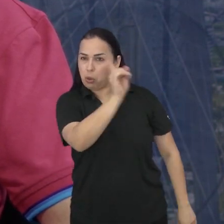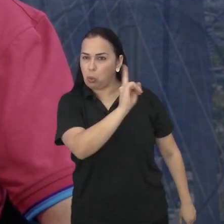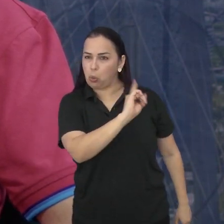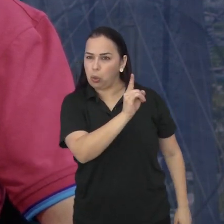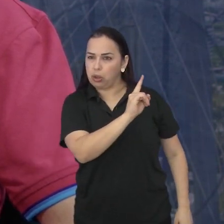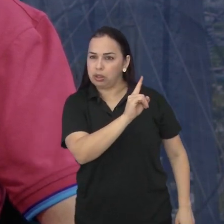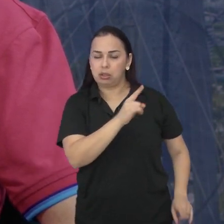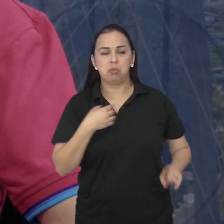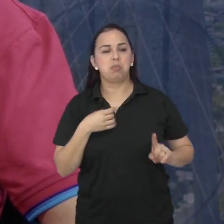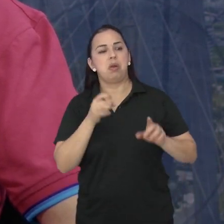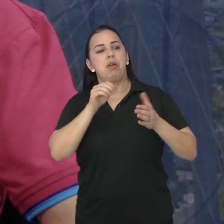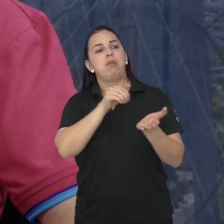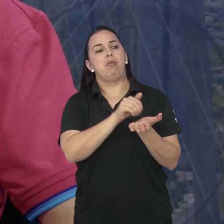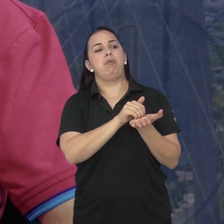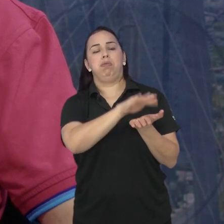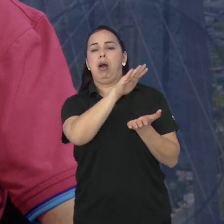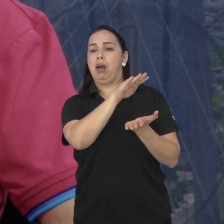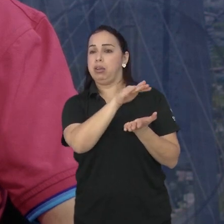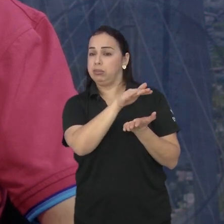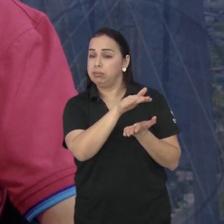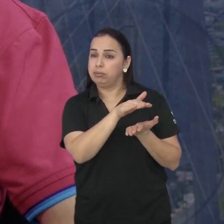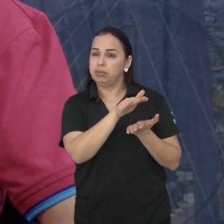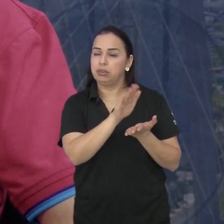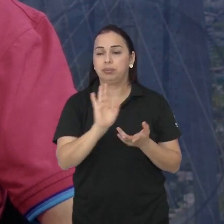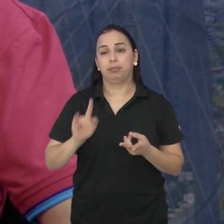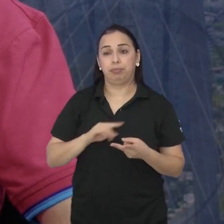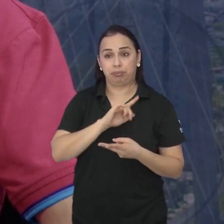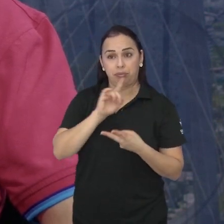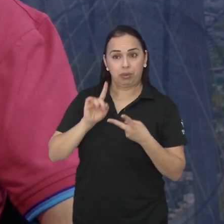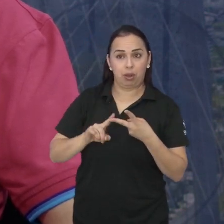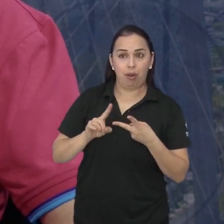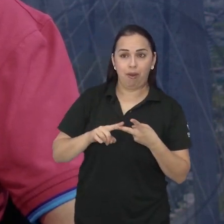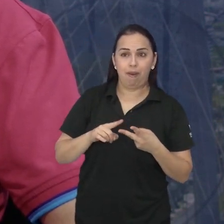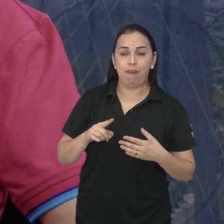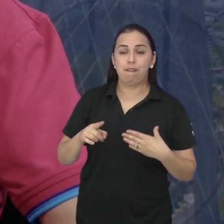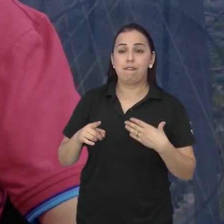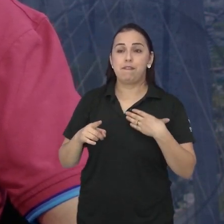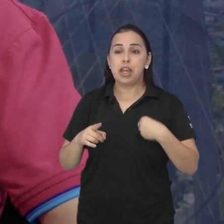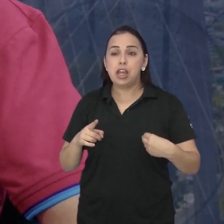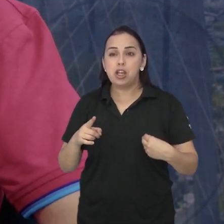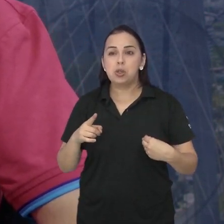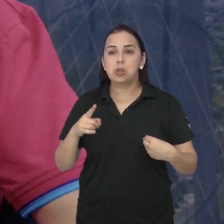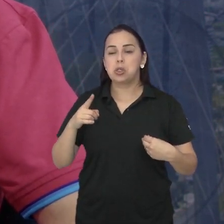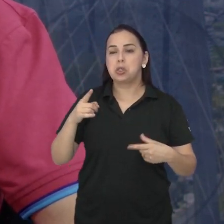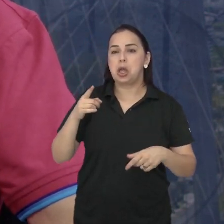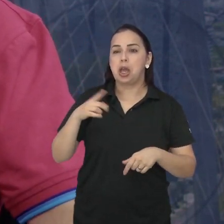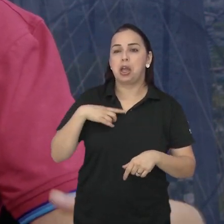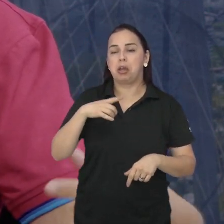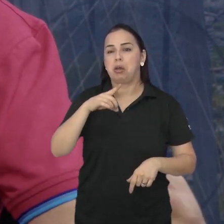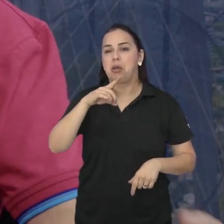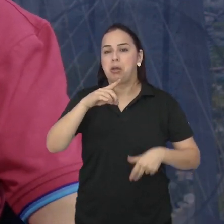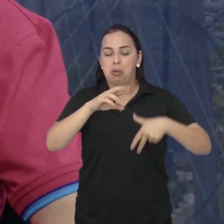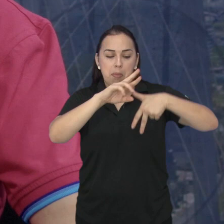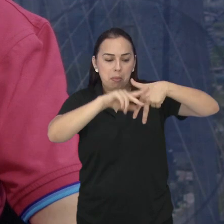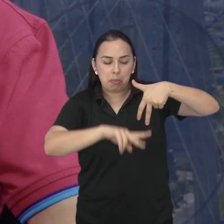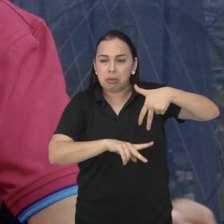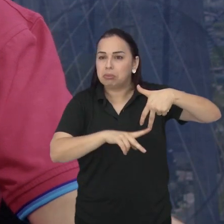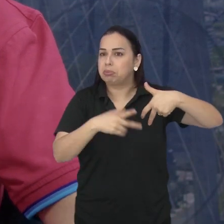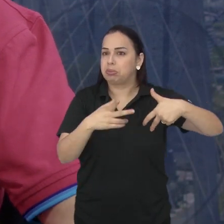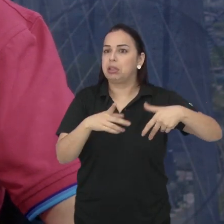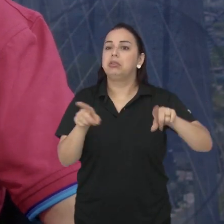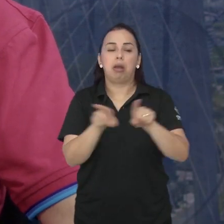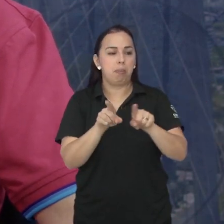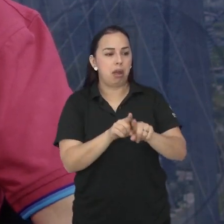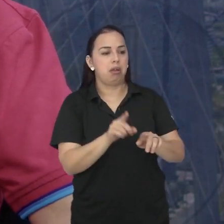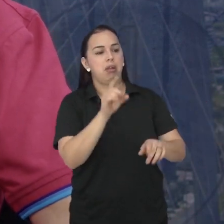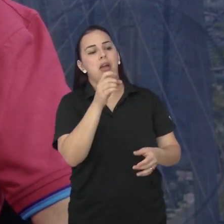casa. E ela era colocada para fora de casa. O filho que tinha uma doença mental, uma orientação sexual